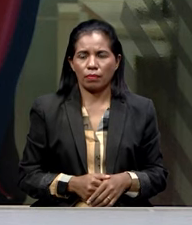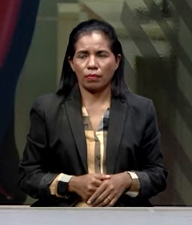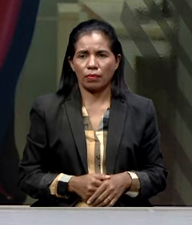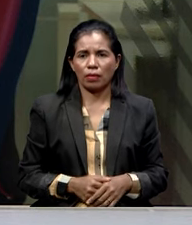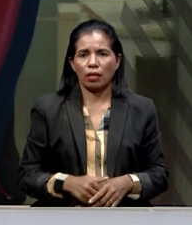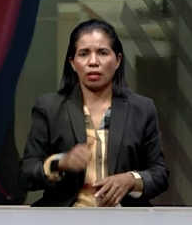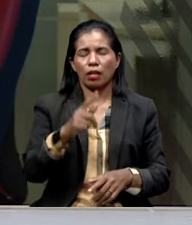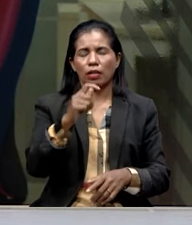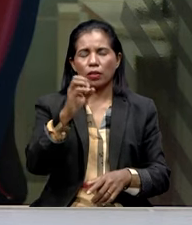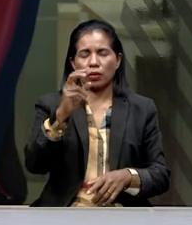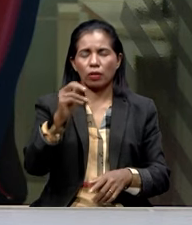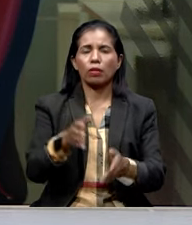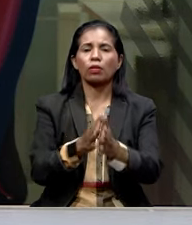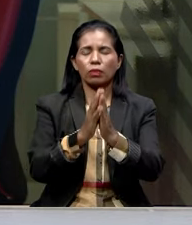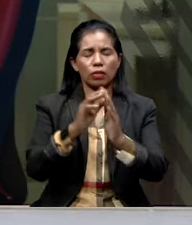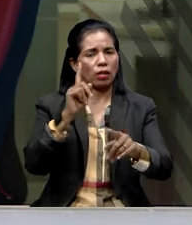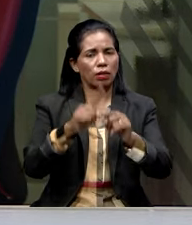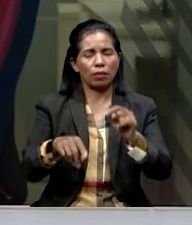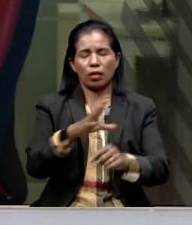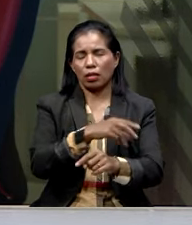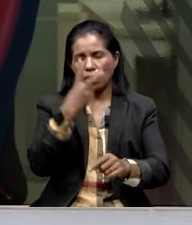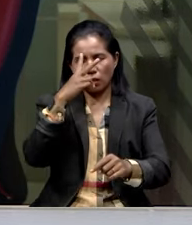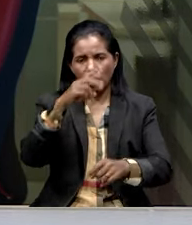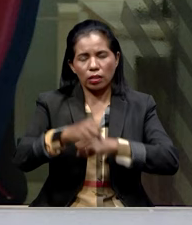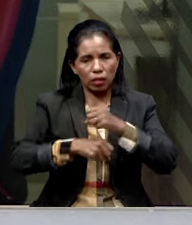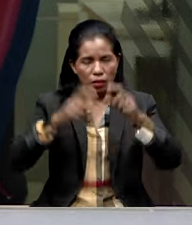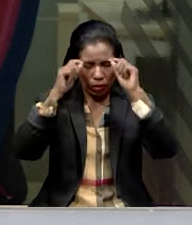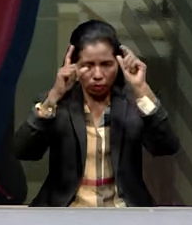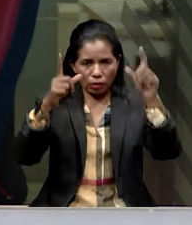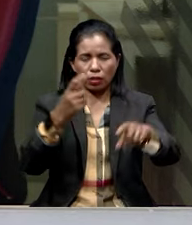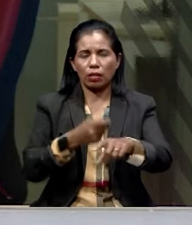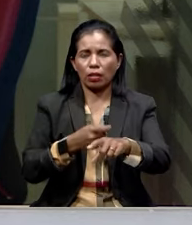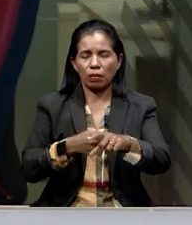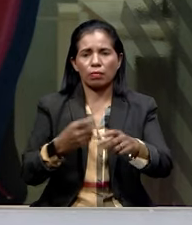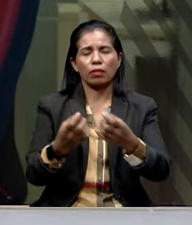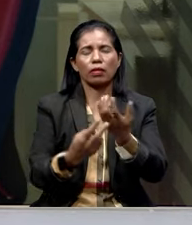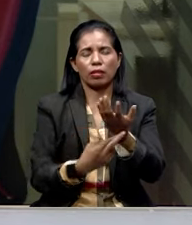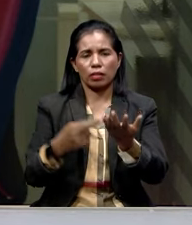António Guterres, russo, atulabele, halu, a sacrifício, timorou a sirenia e a tempo resistência.